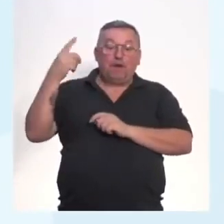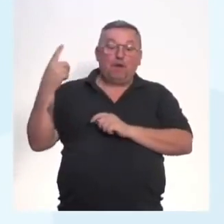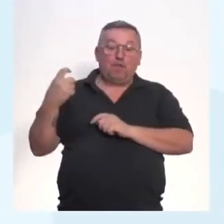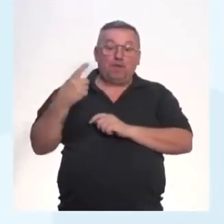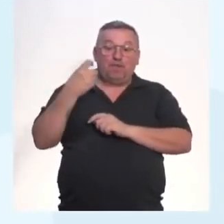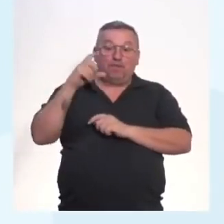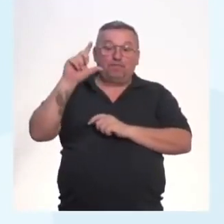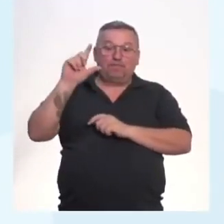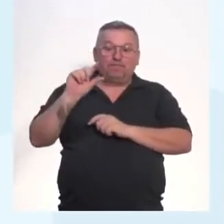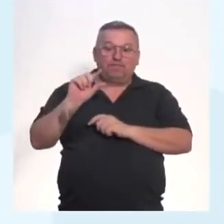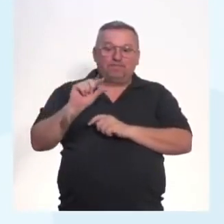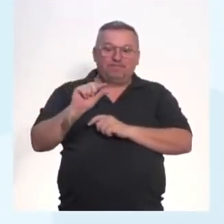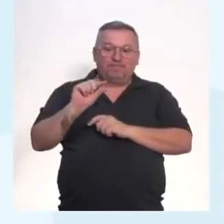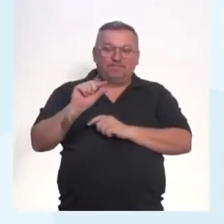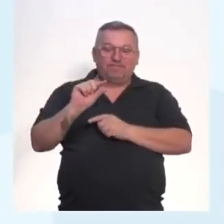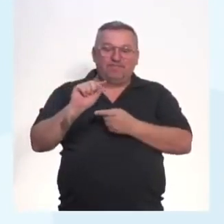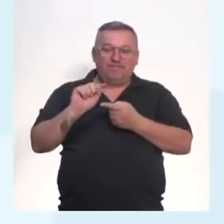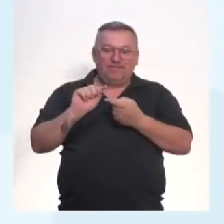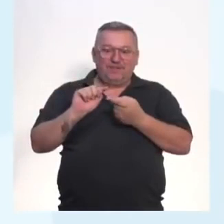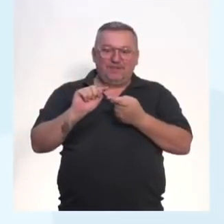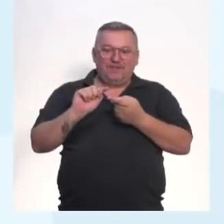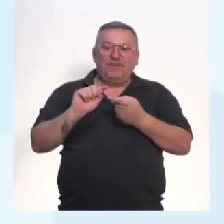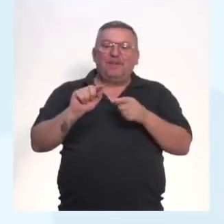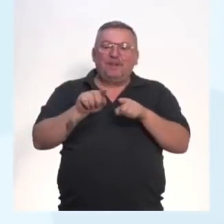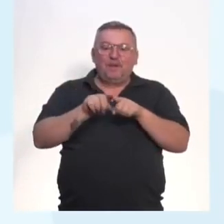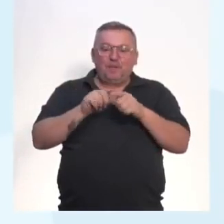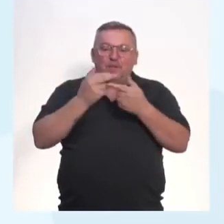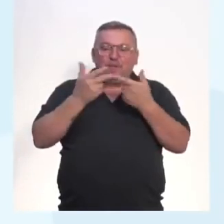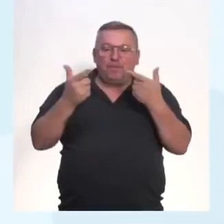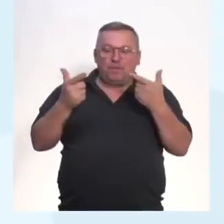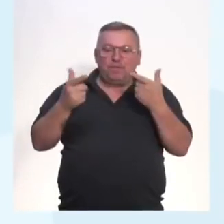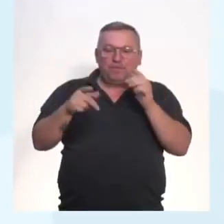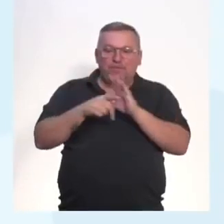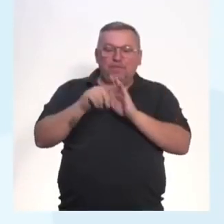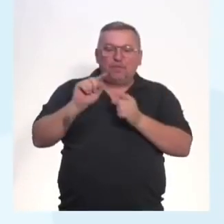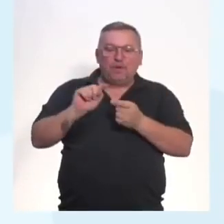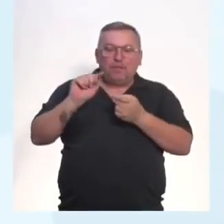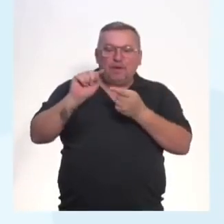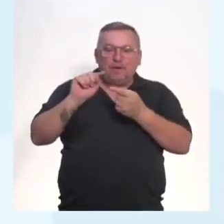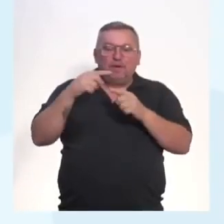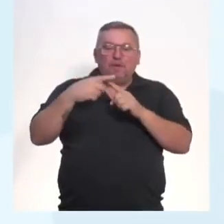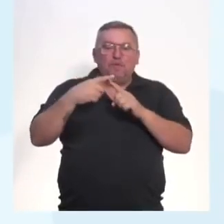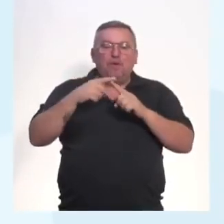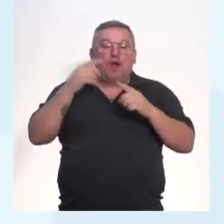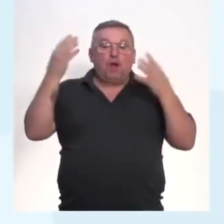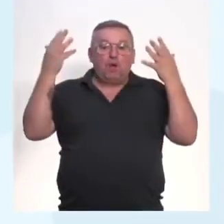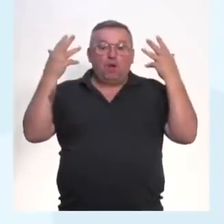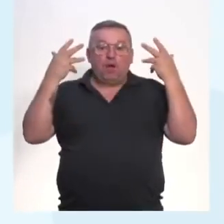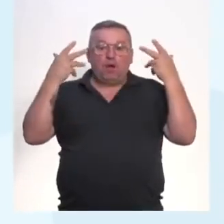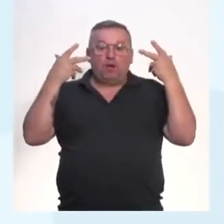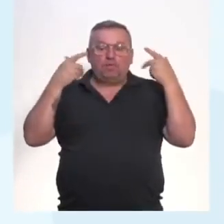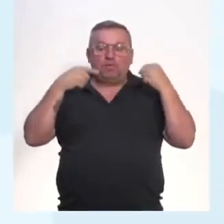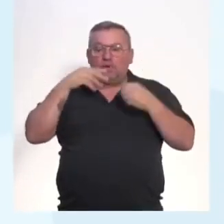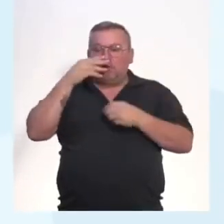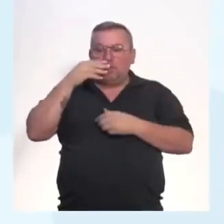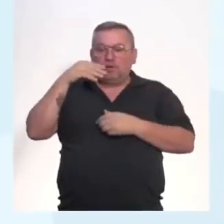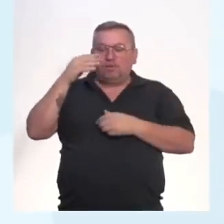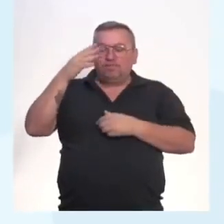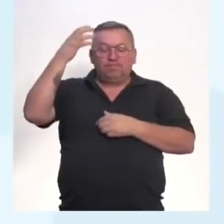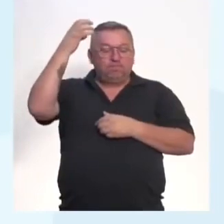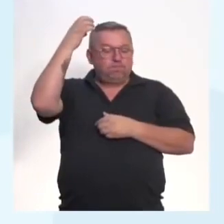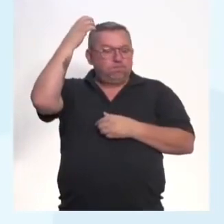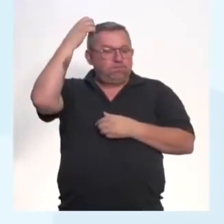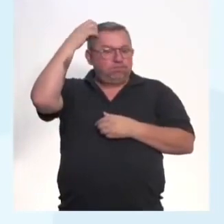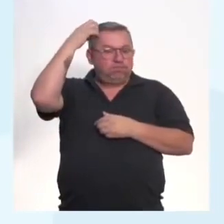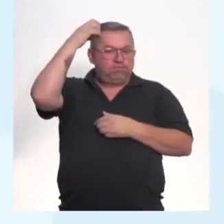estão Nos menores frascos, de repente. É alguma coisa relacionada com tamanho, né, Pro? Sim, porque o leão não dava a mínima, né? Ele se achava o rei